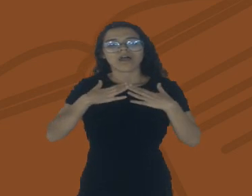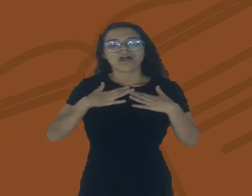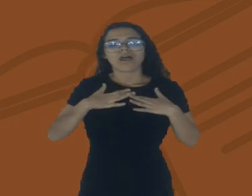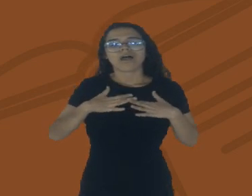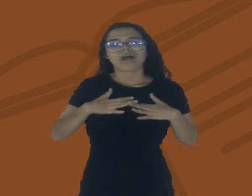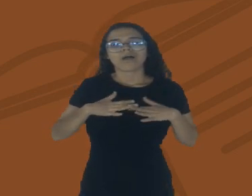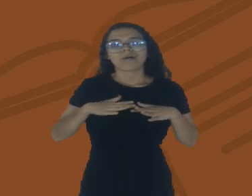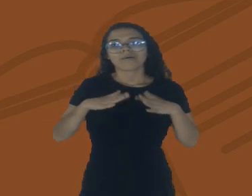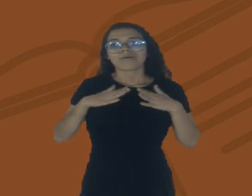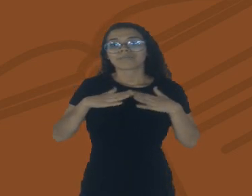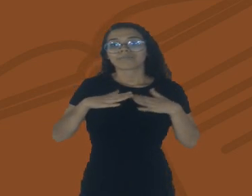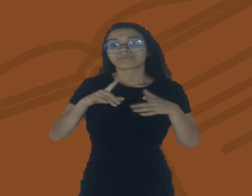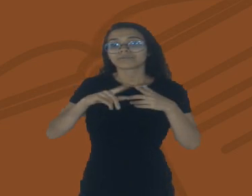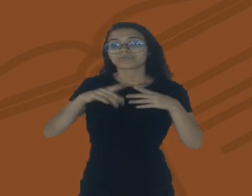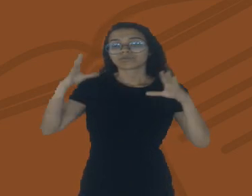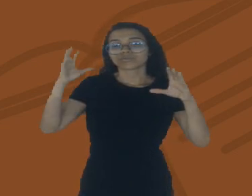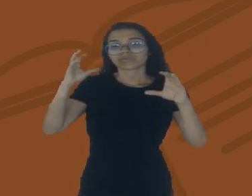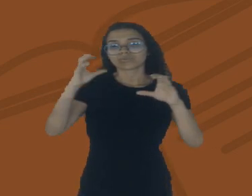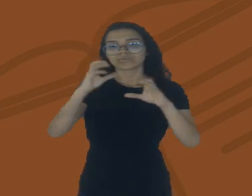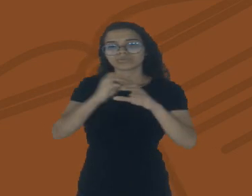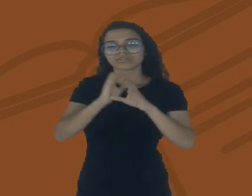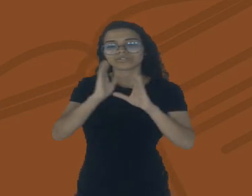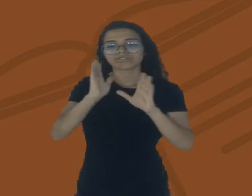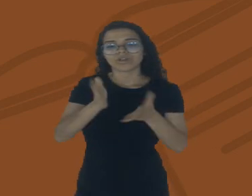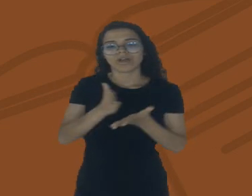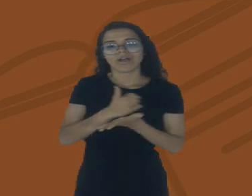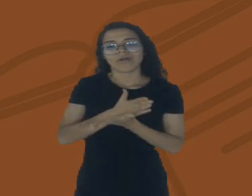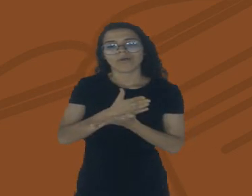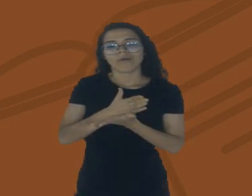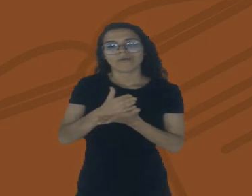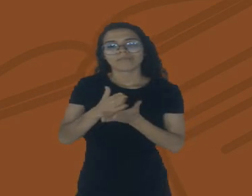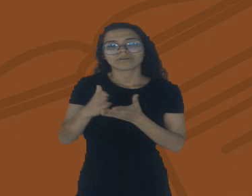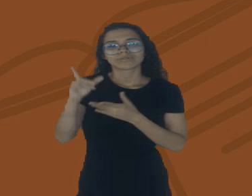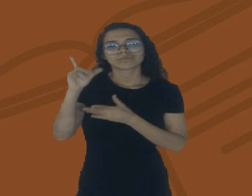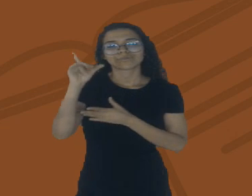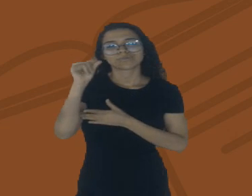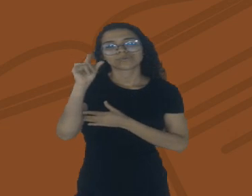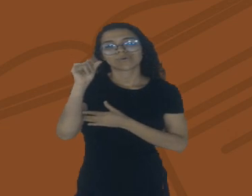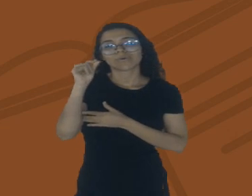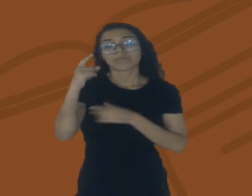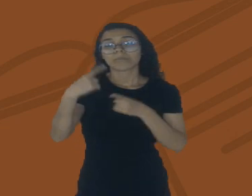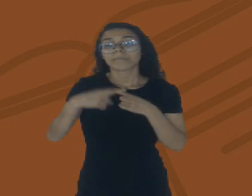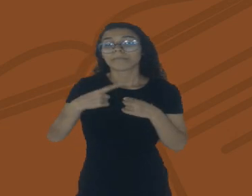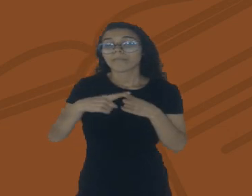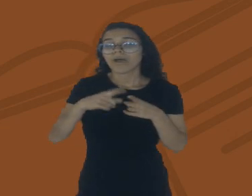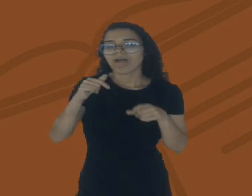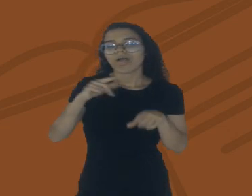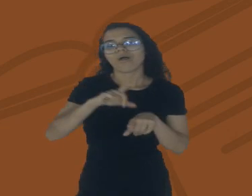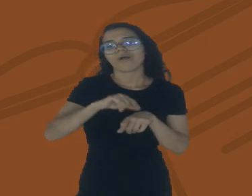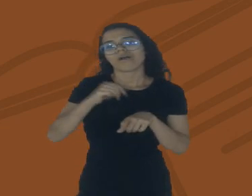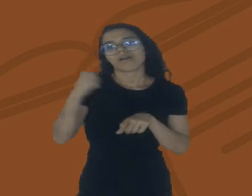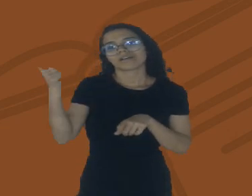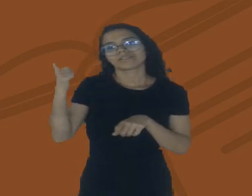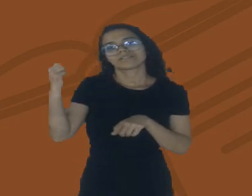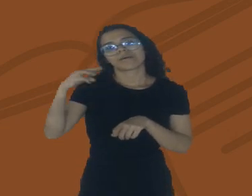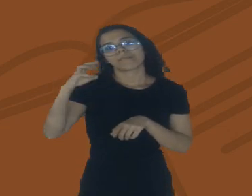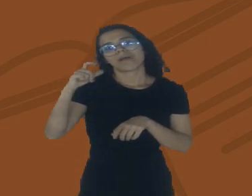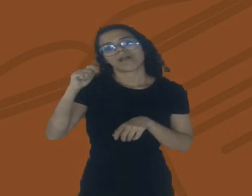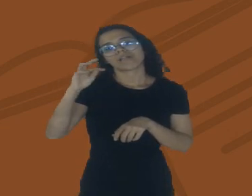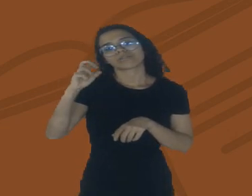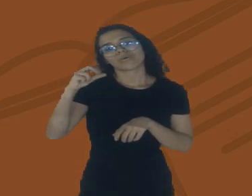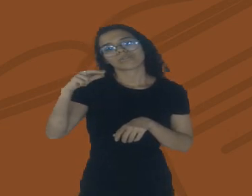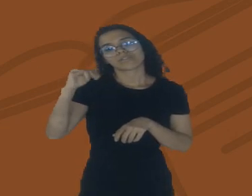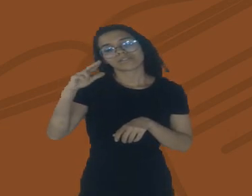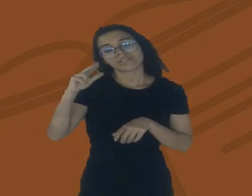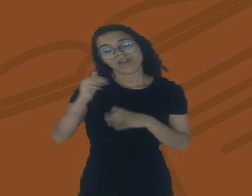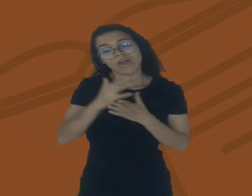a gente já vai ficando mais sonolento, porque é o momento em que esse hormônio ele começa a agir, ele começa a ser secretado e a gente